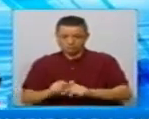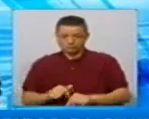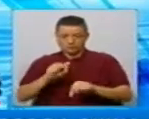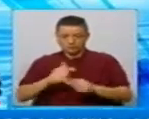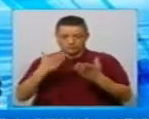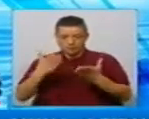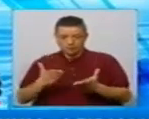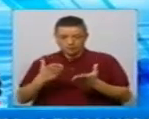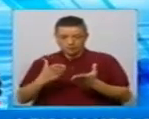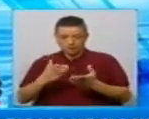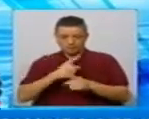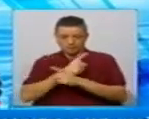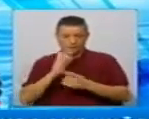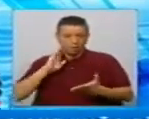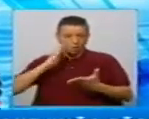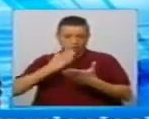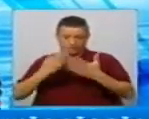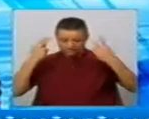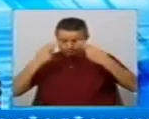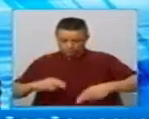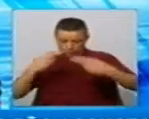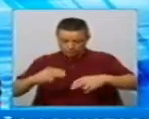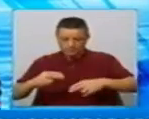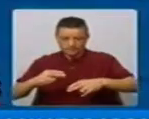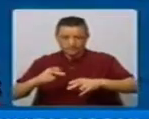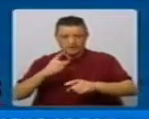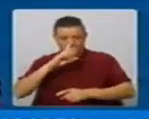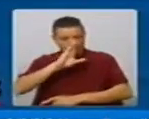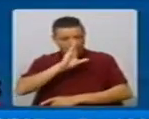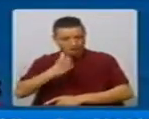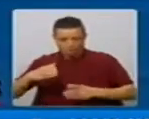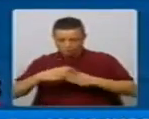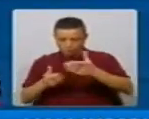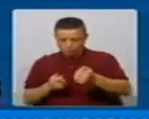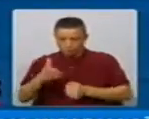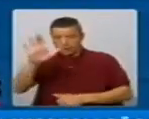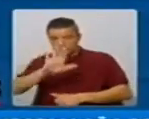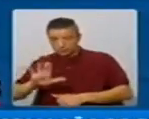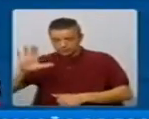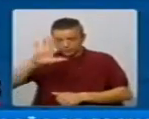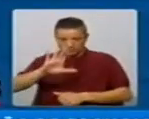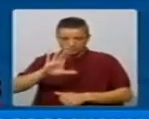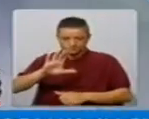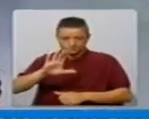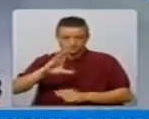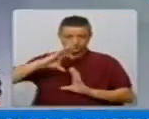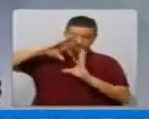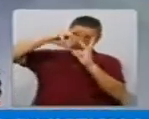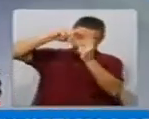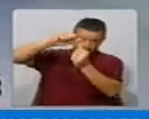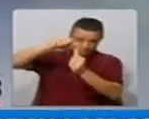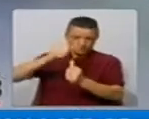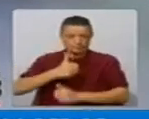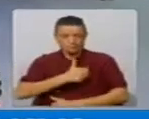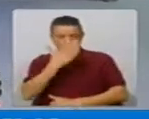É a altura agora para a rubrica A Última Fronteira. Está connosco, como é habitual, o Coordenador Nacional da Sociedade Planetária, Miguel Gonçalves. Muito bom